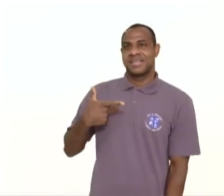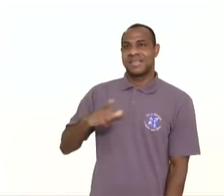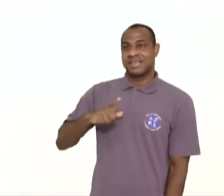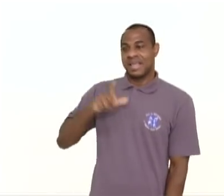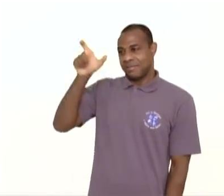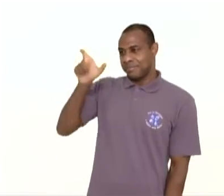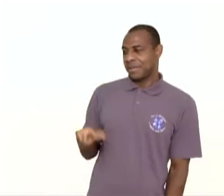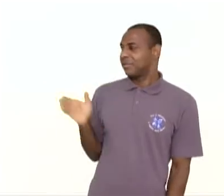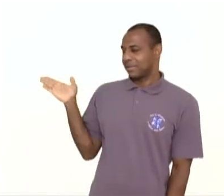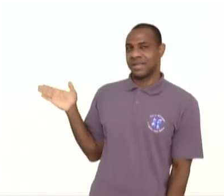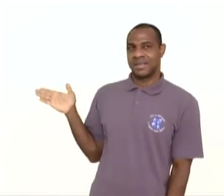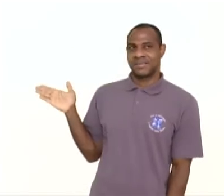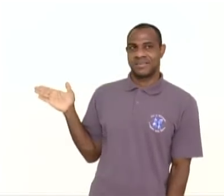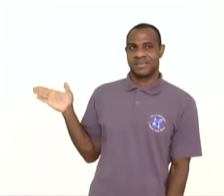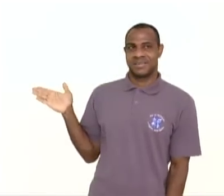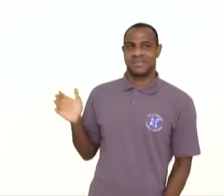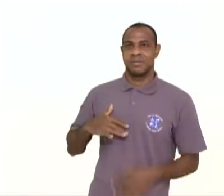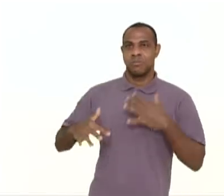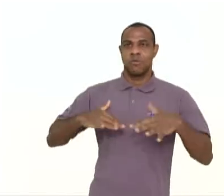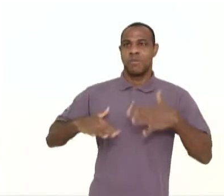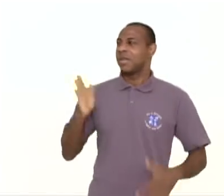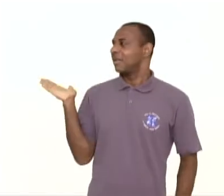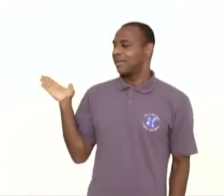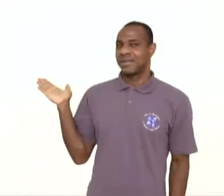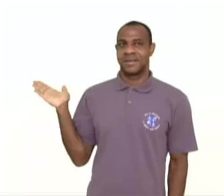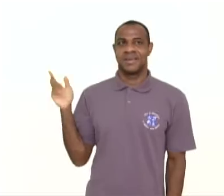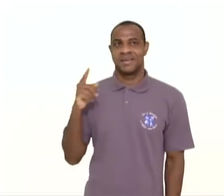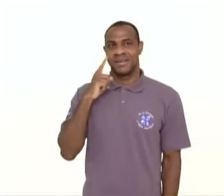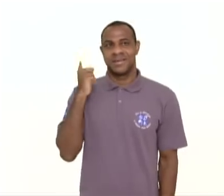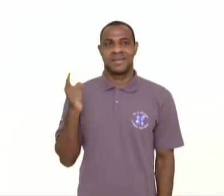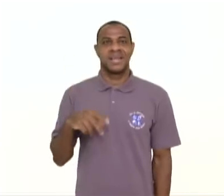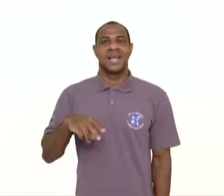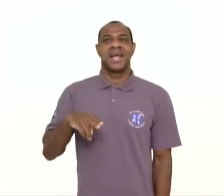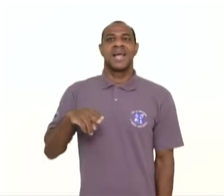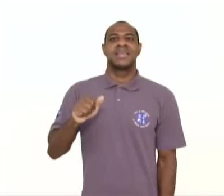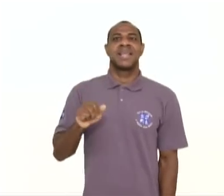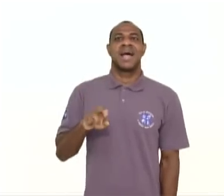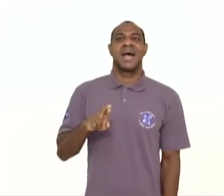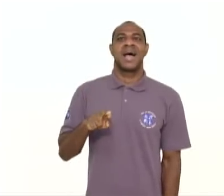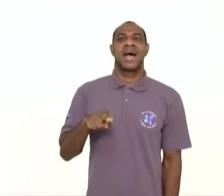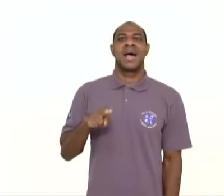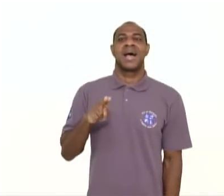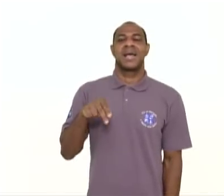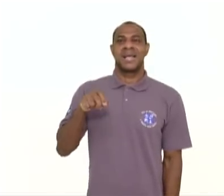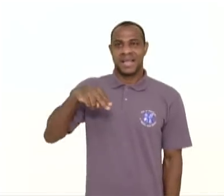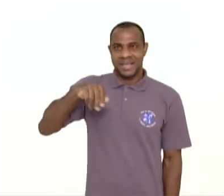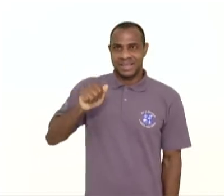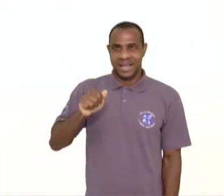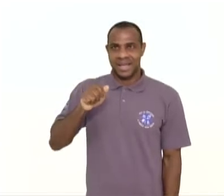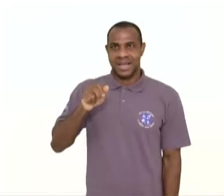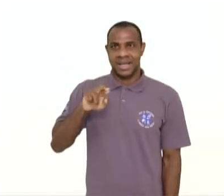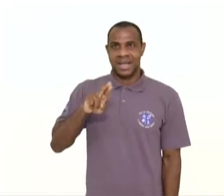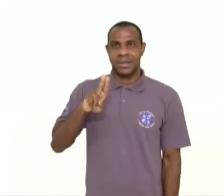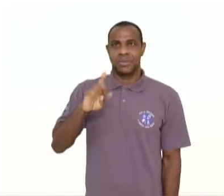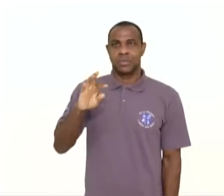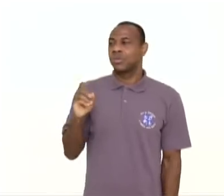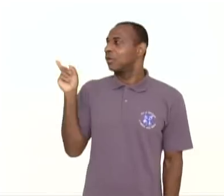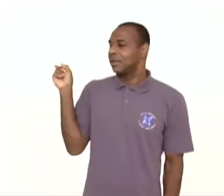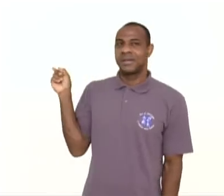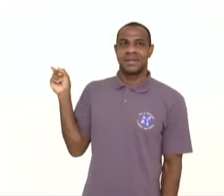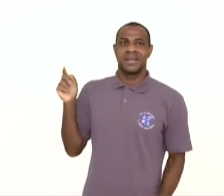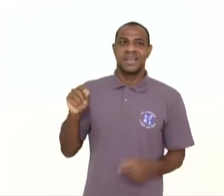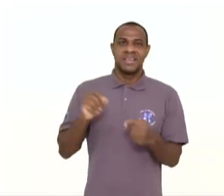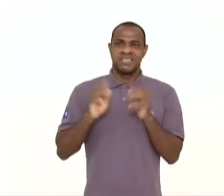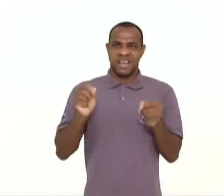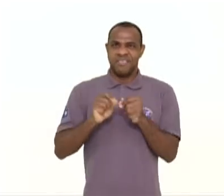animação, né? Então, que vocês falam bastante, o Naruto, né? Então, a grande maioria já tentou correr dessa maneira, né? Então, se você fez a corrida dessa maneira,